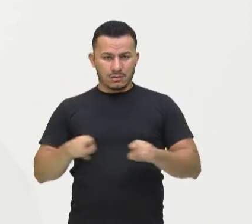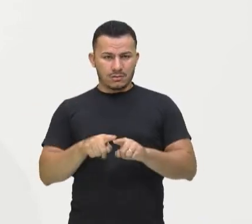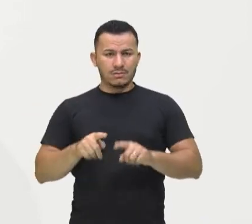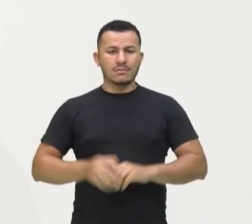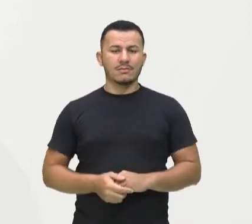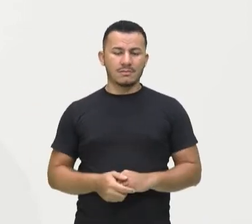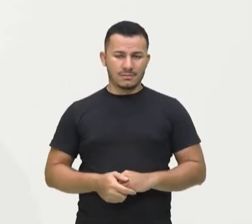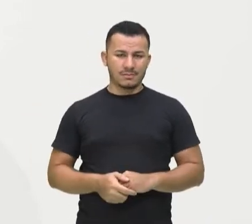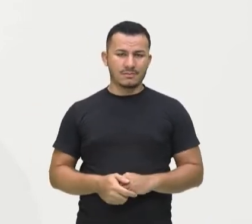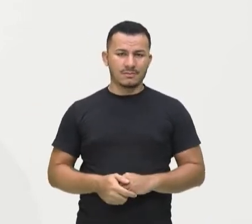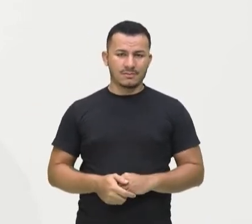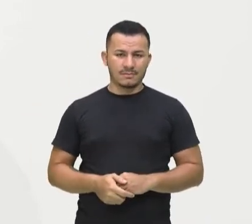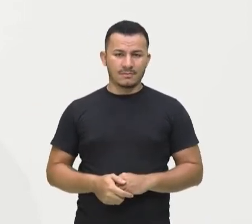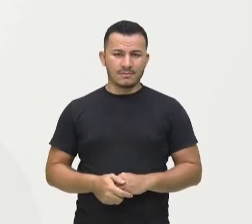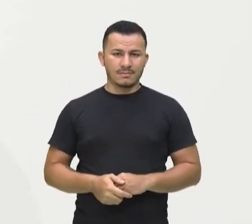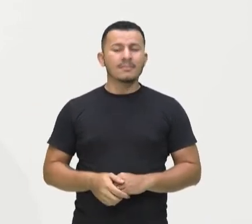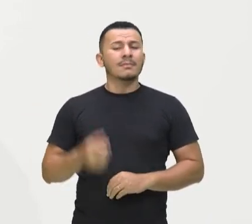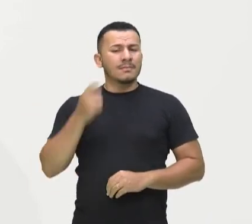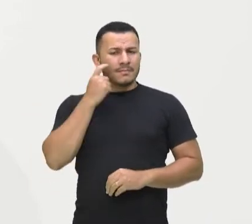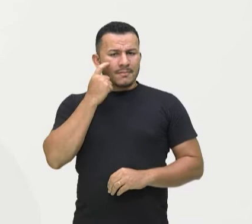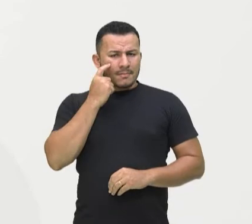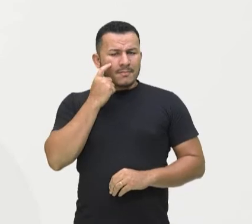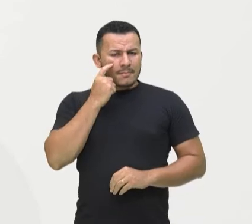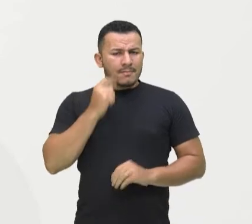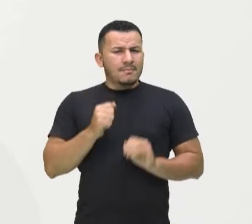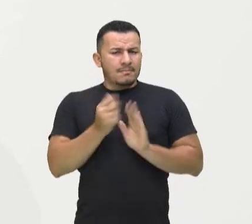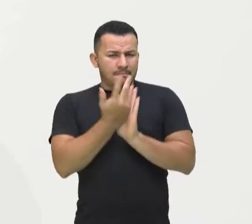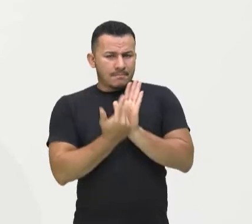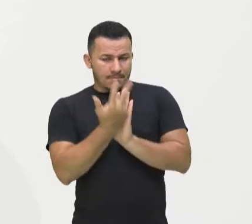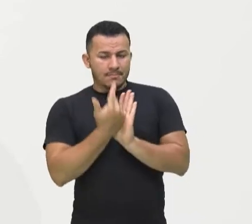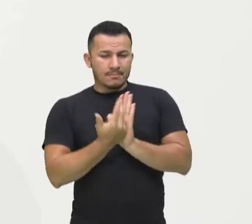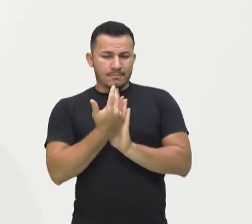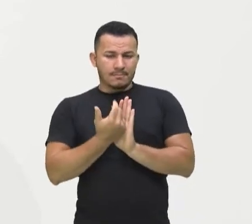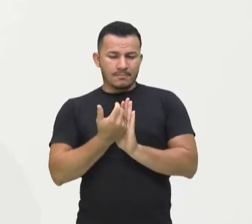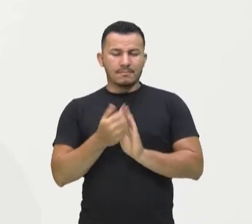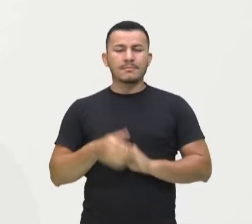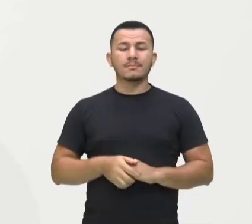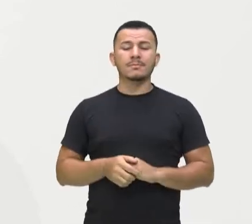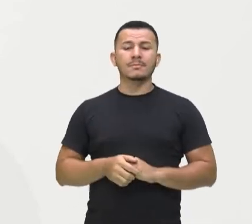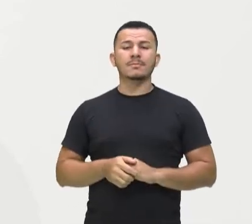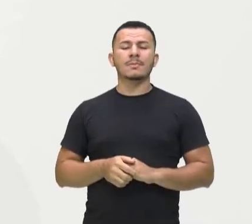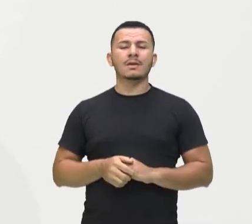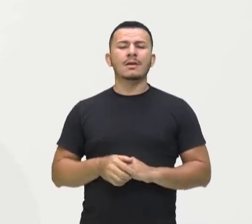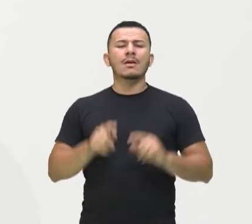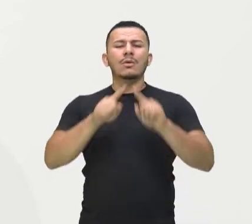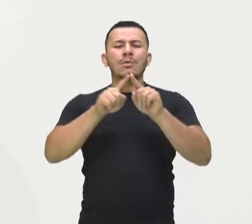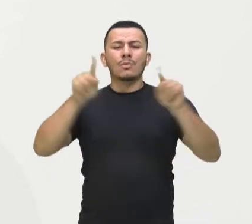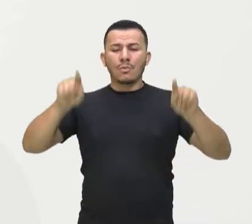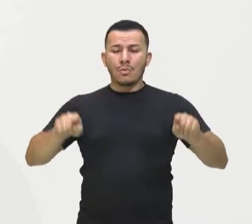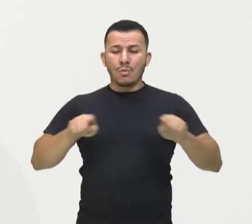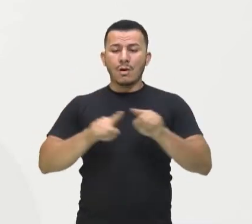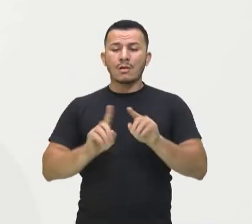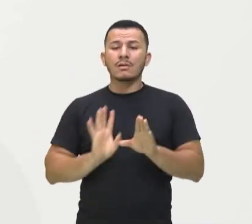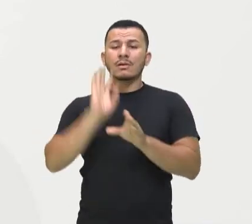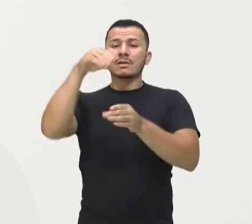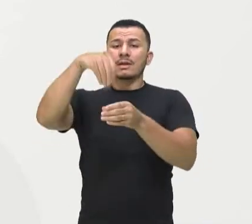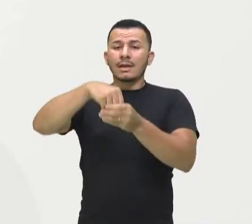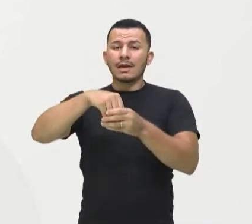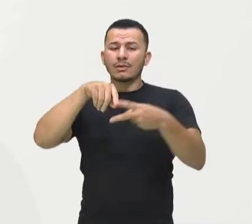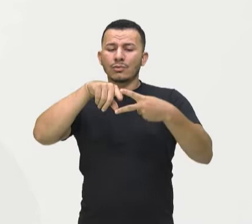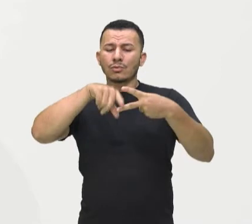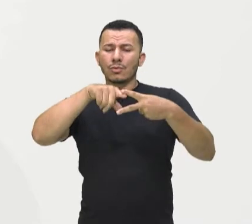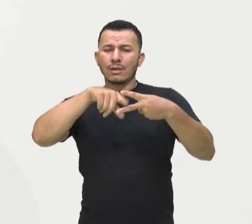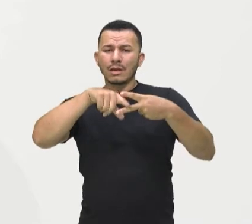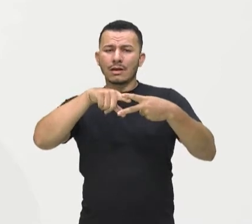quadrado? Bom, acompanha só comigo. Quanto mede, então, o ângulo interno de um quadrado? A gente tem que lembrar, né? Poxa, um